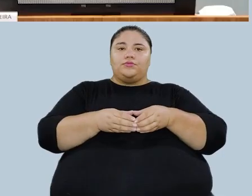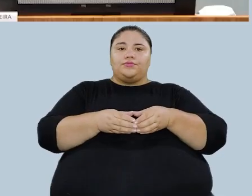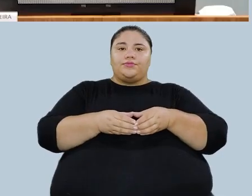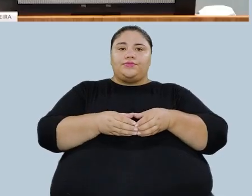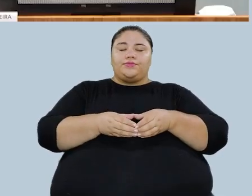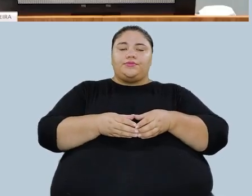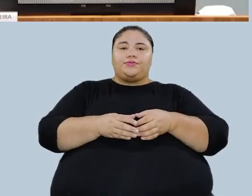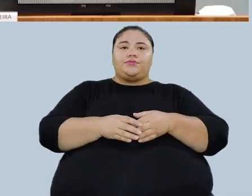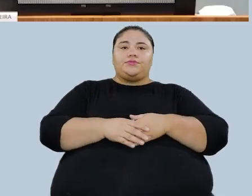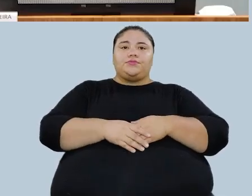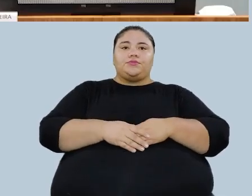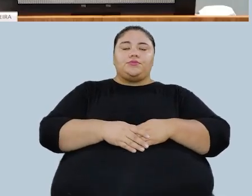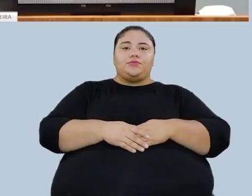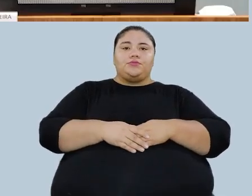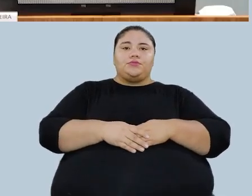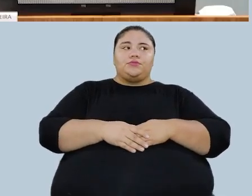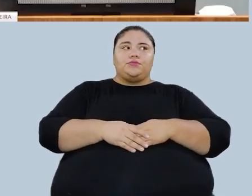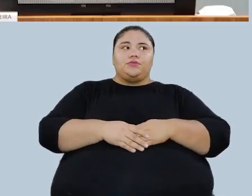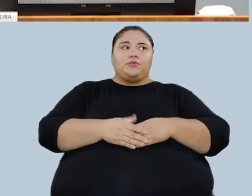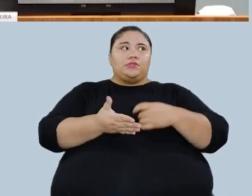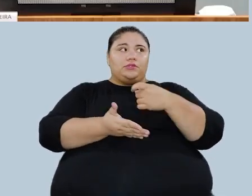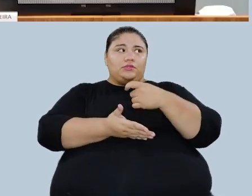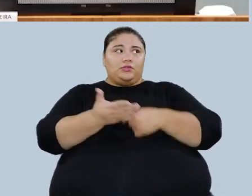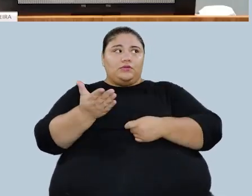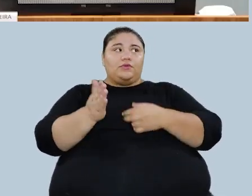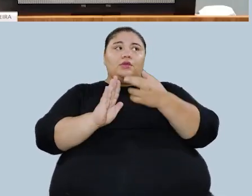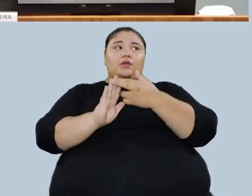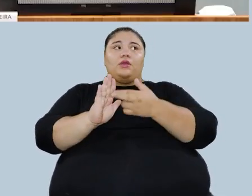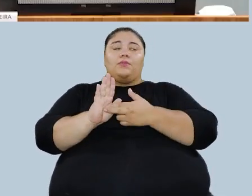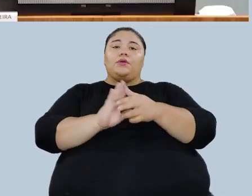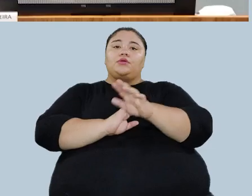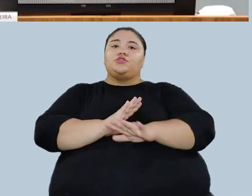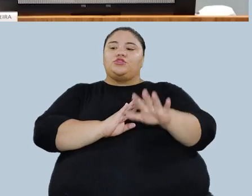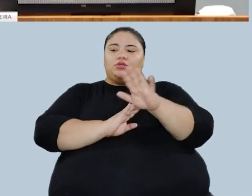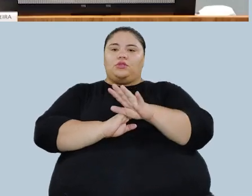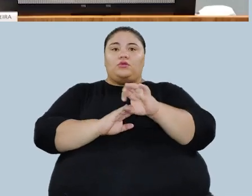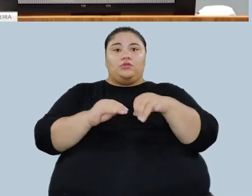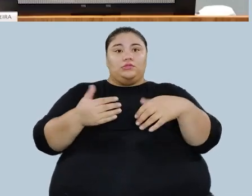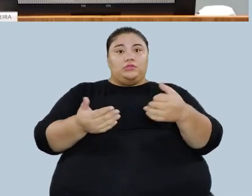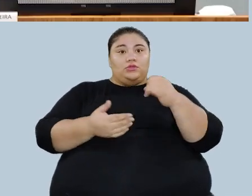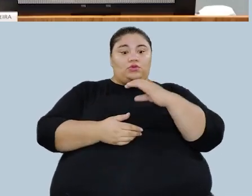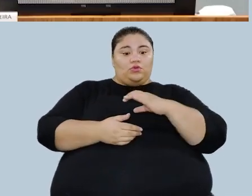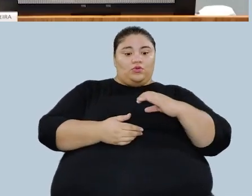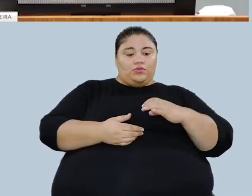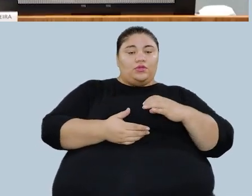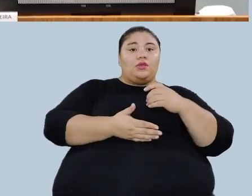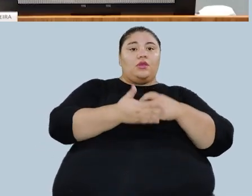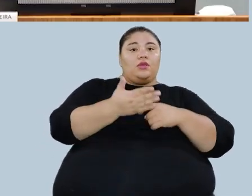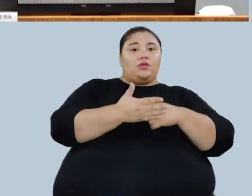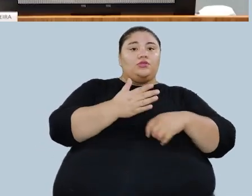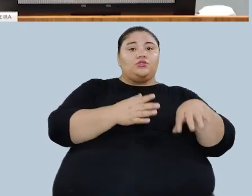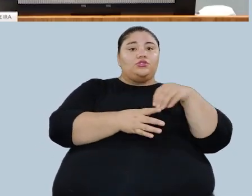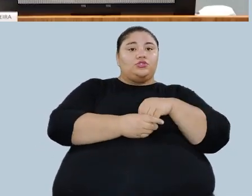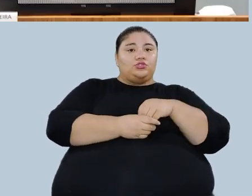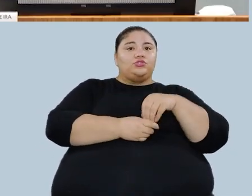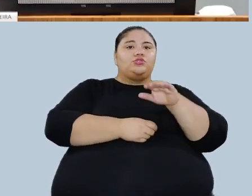comissões e tarifas, o regime geral. Então, tudo que envolver comissões e tarifas estará submetido ao